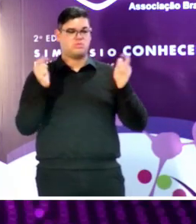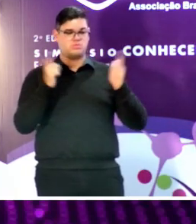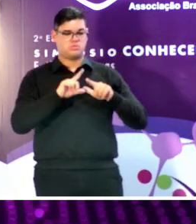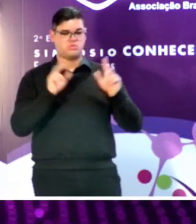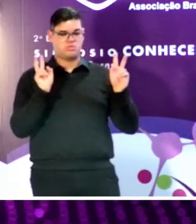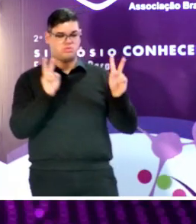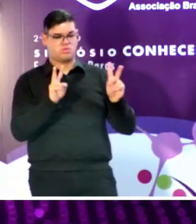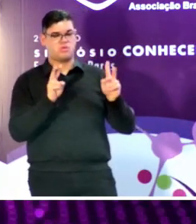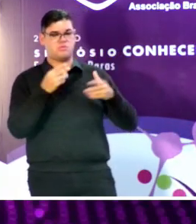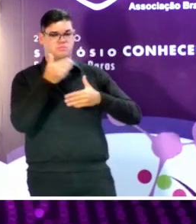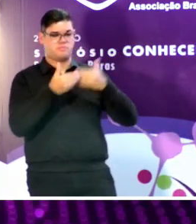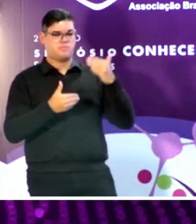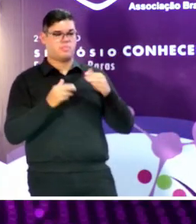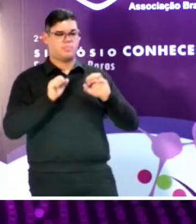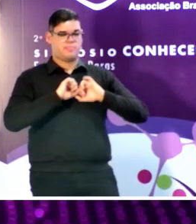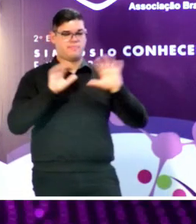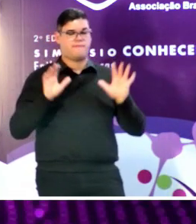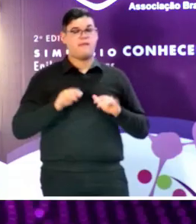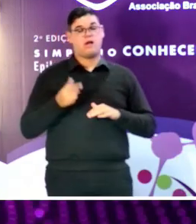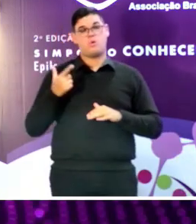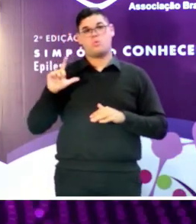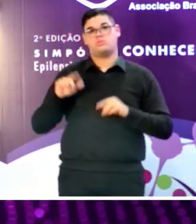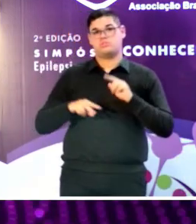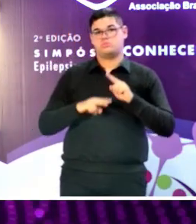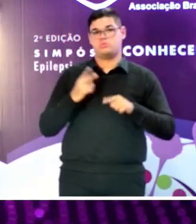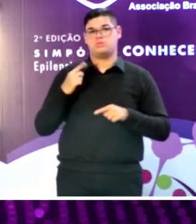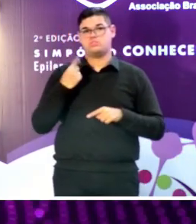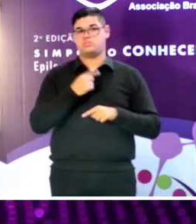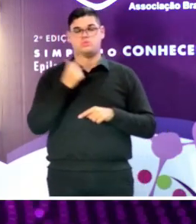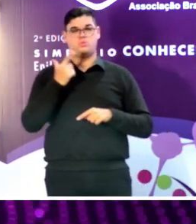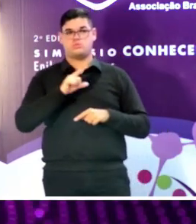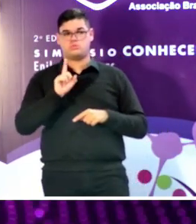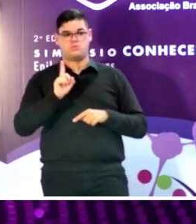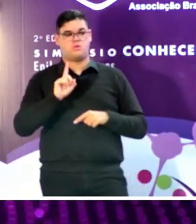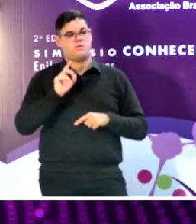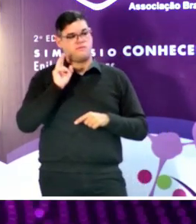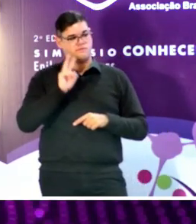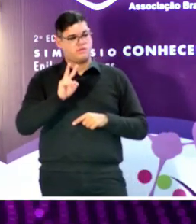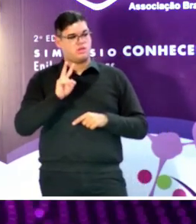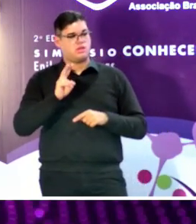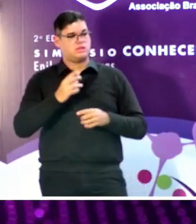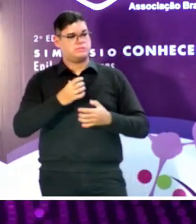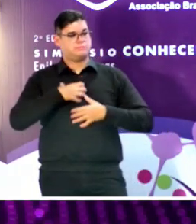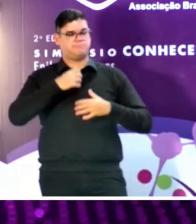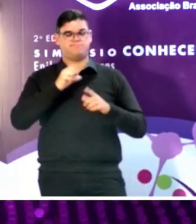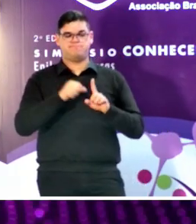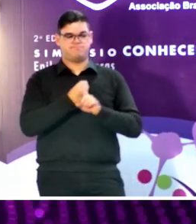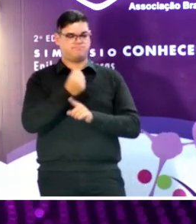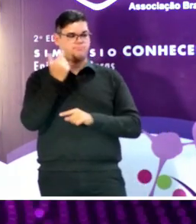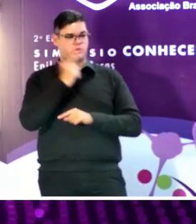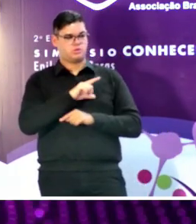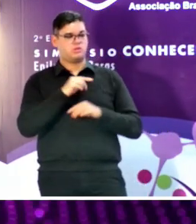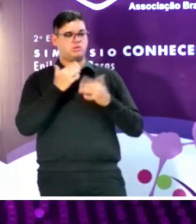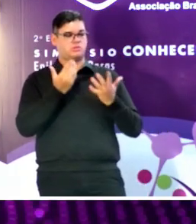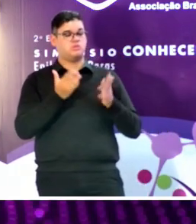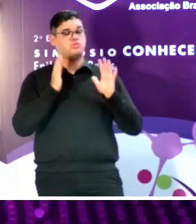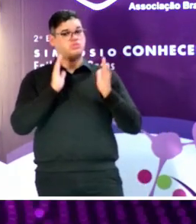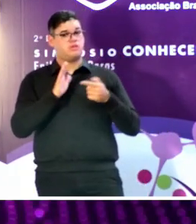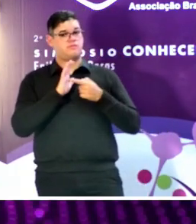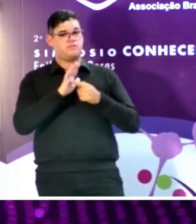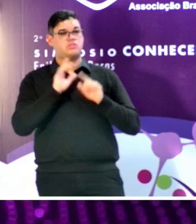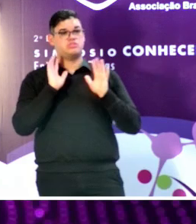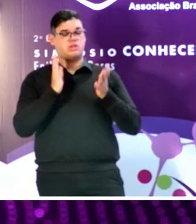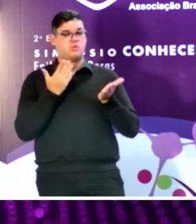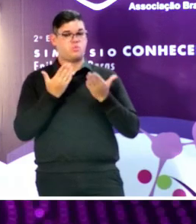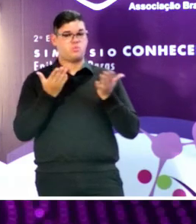Tá? As outras 2 mutações, a gente não conseguiu ver esse efeito. Então, isso reforça o que a gente já conversou bastante